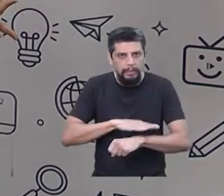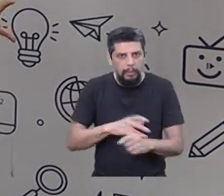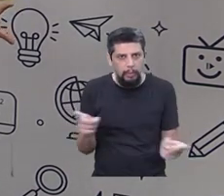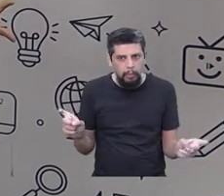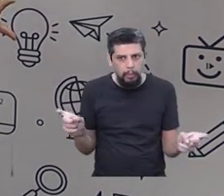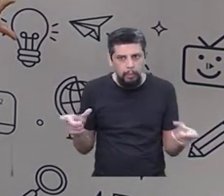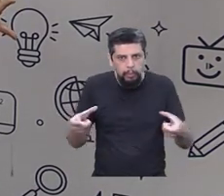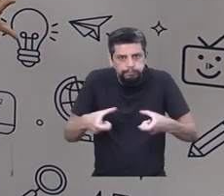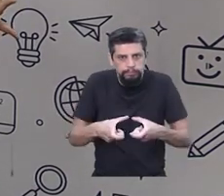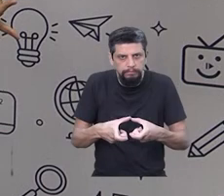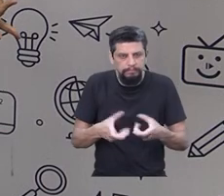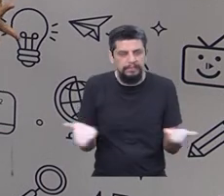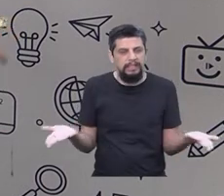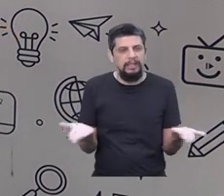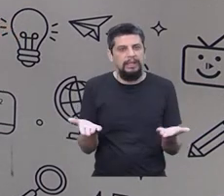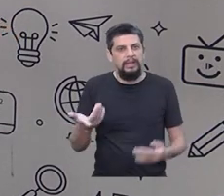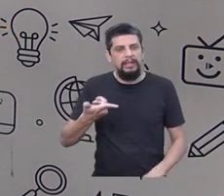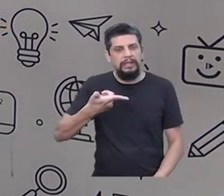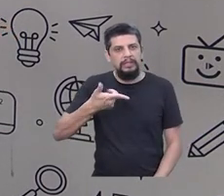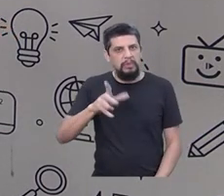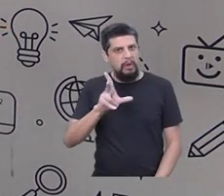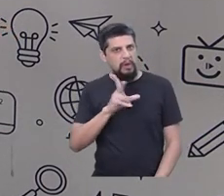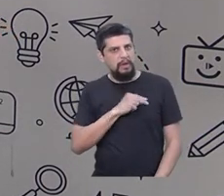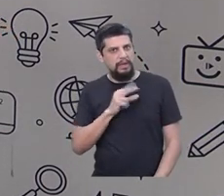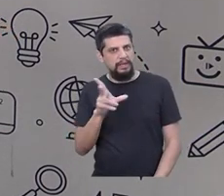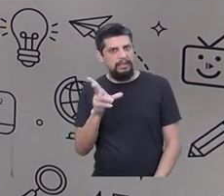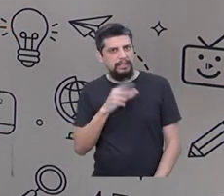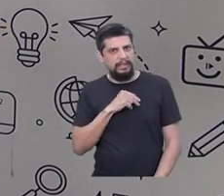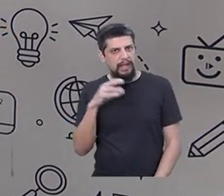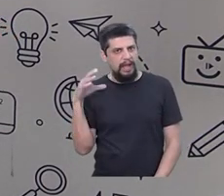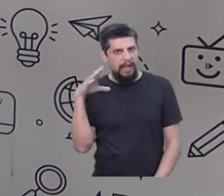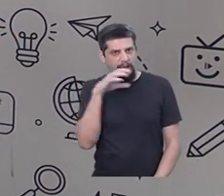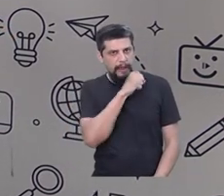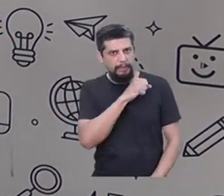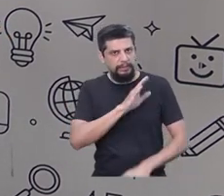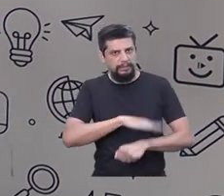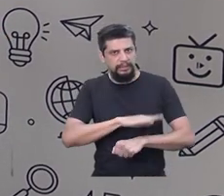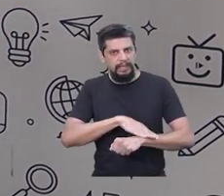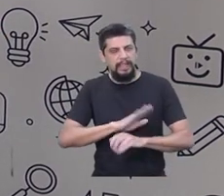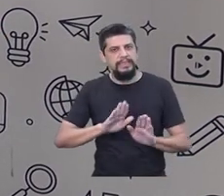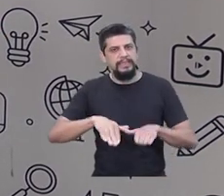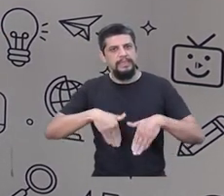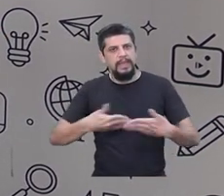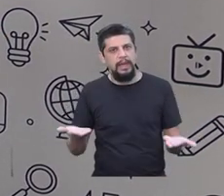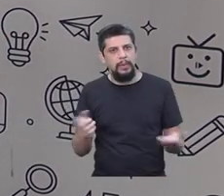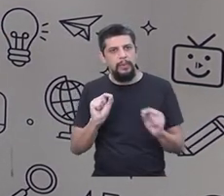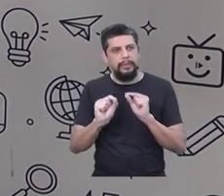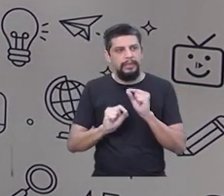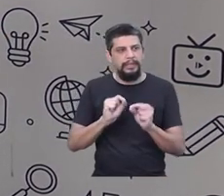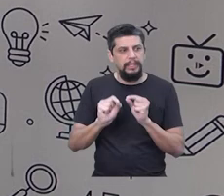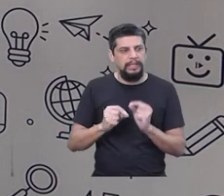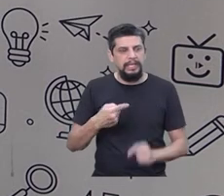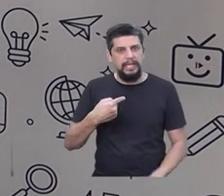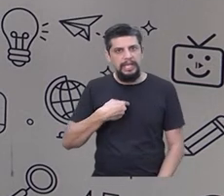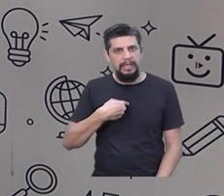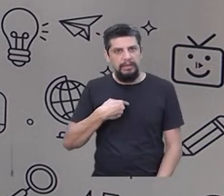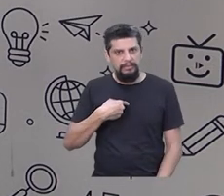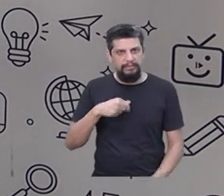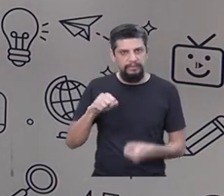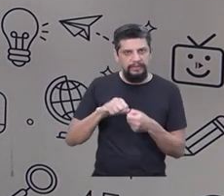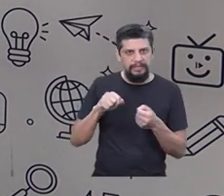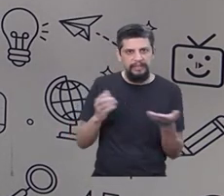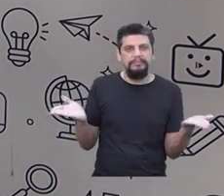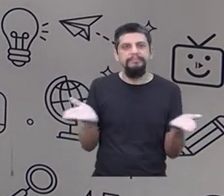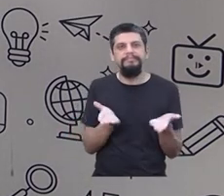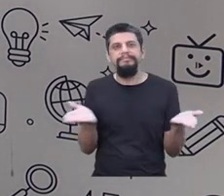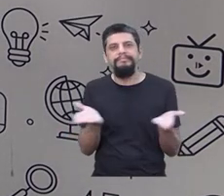muito rápido esse nosso momento. Nossa, passa demais! Então, o que eu vou